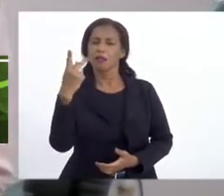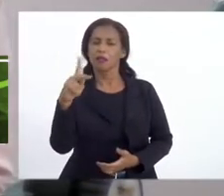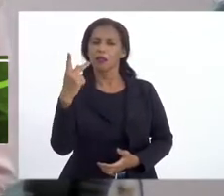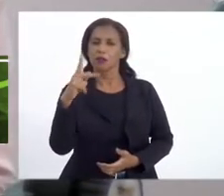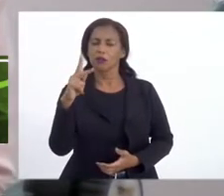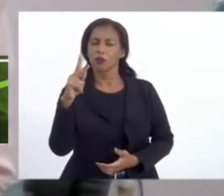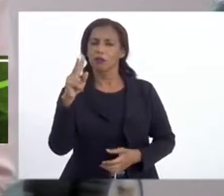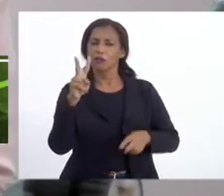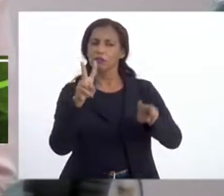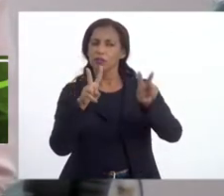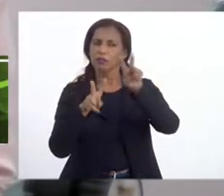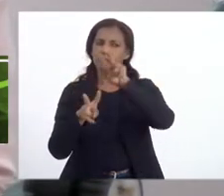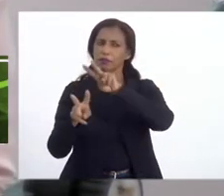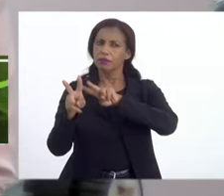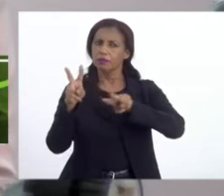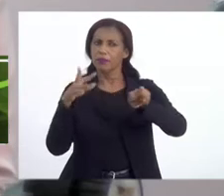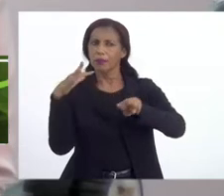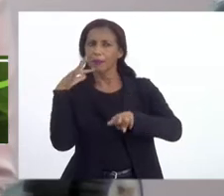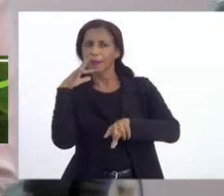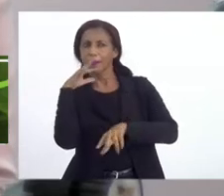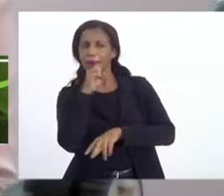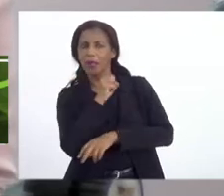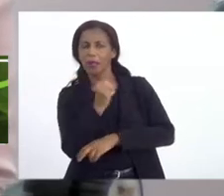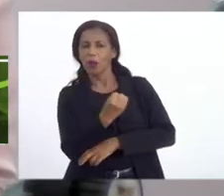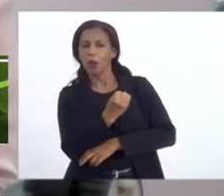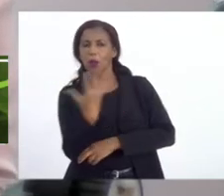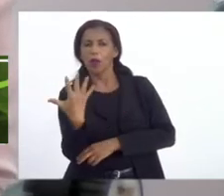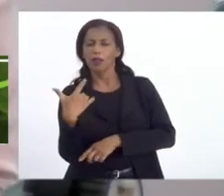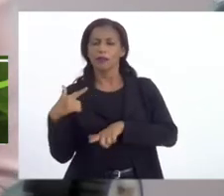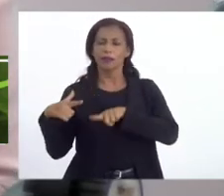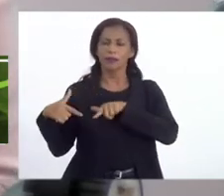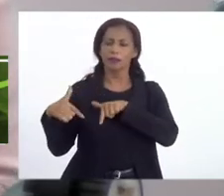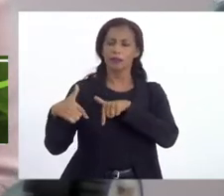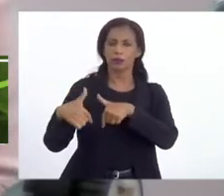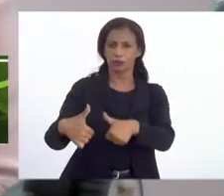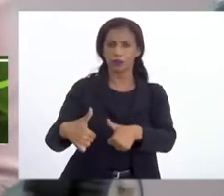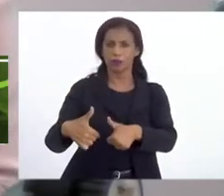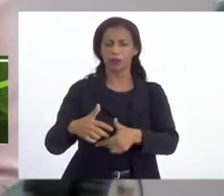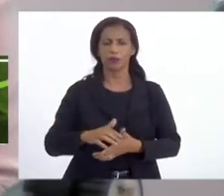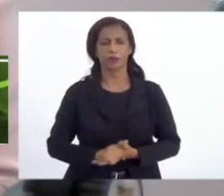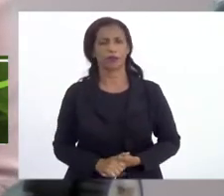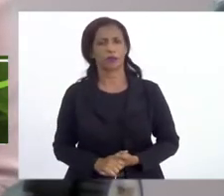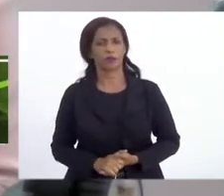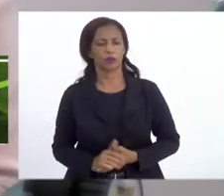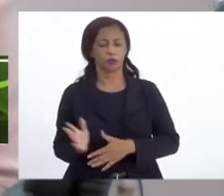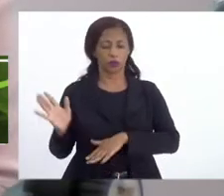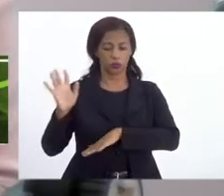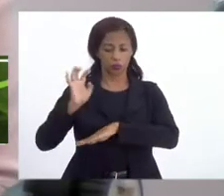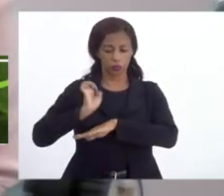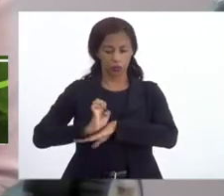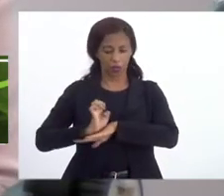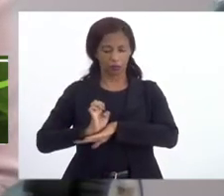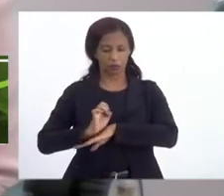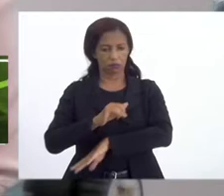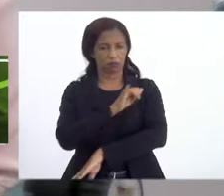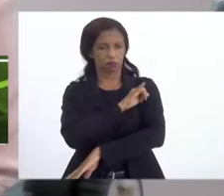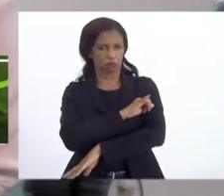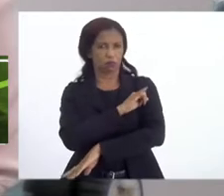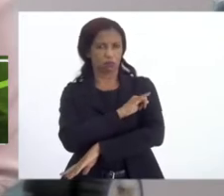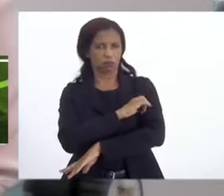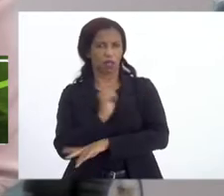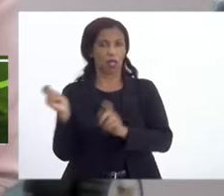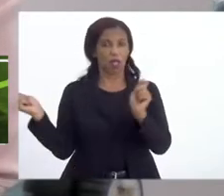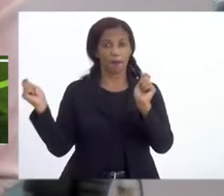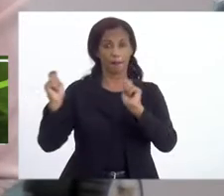na sua visão, quais as ações, não é, que o Estado do Rio de Janeiro